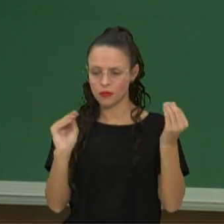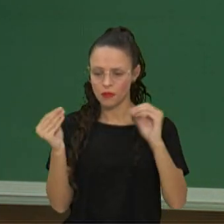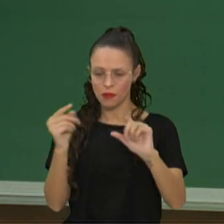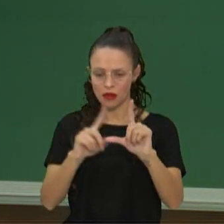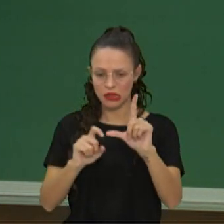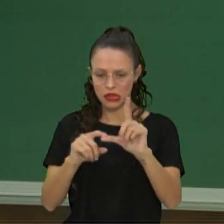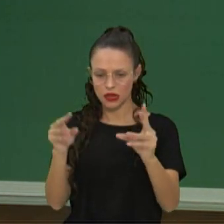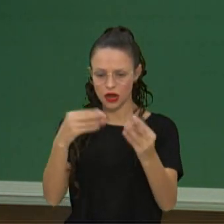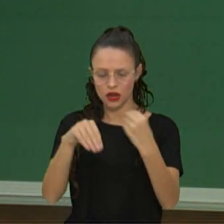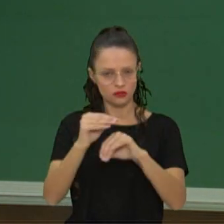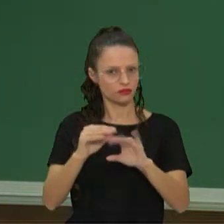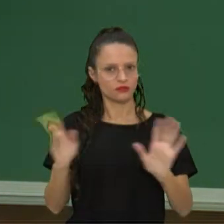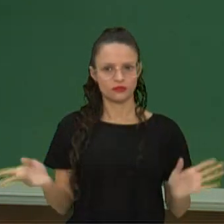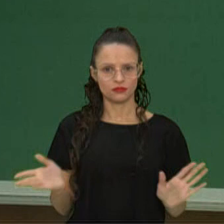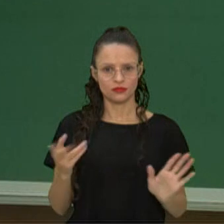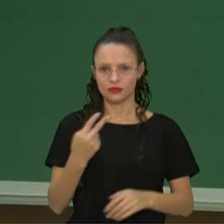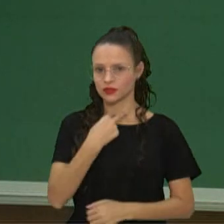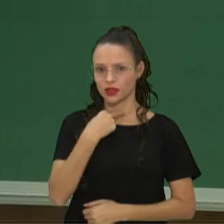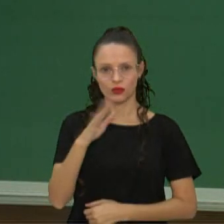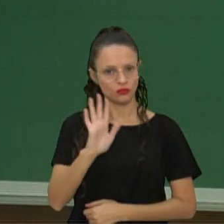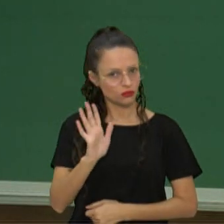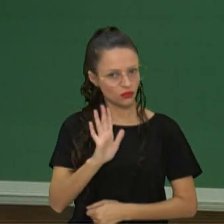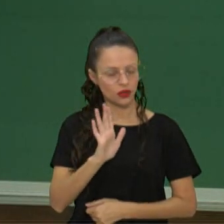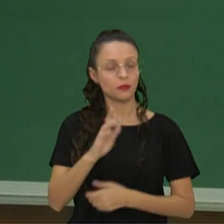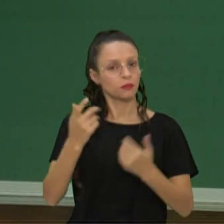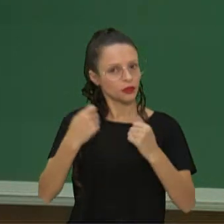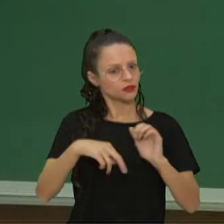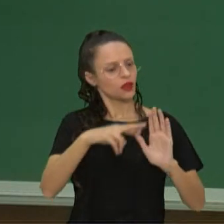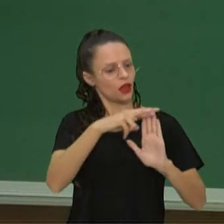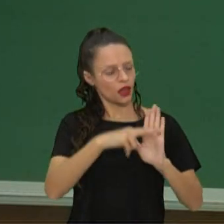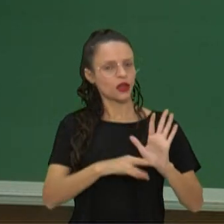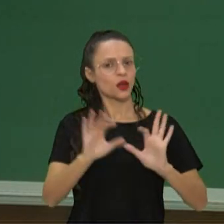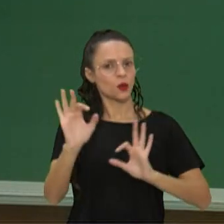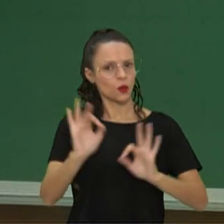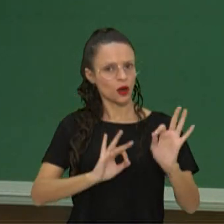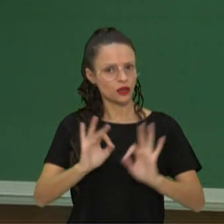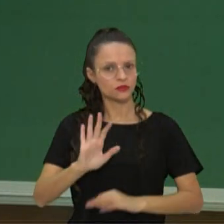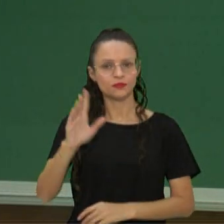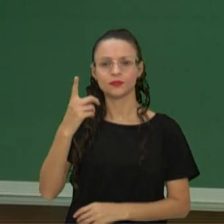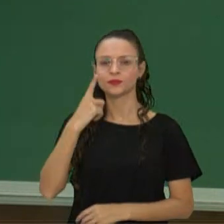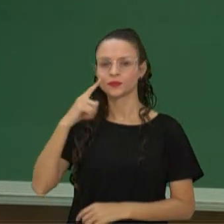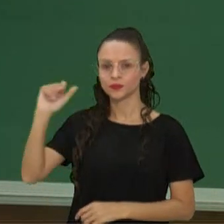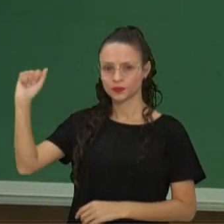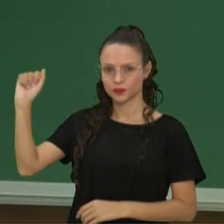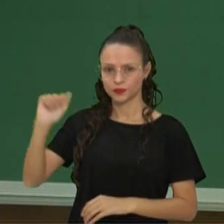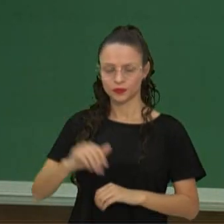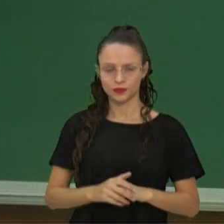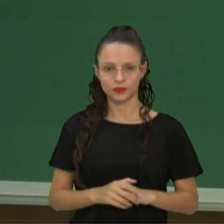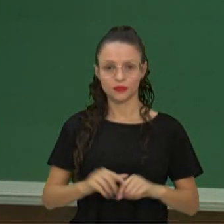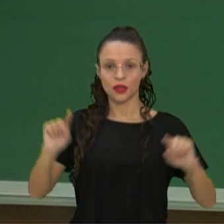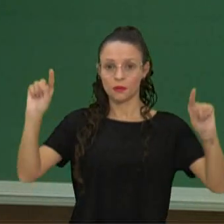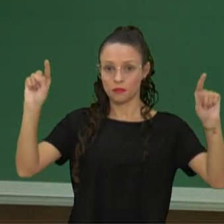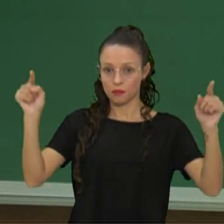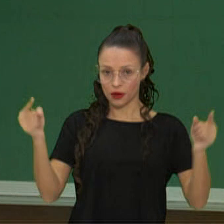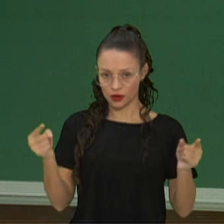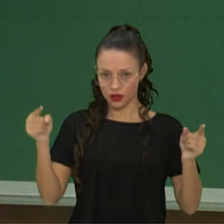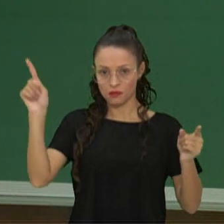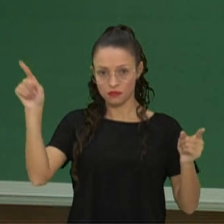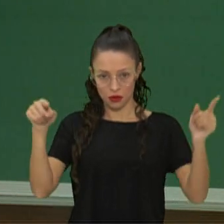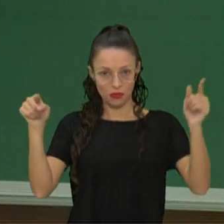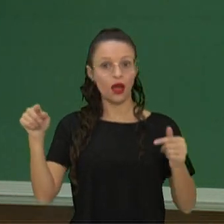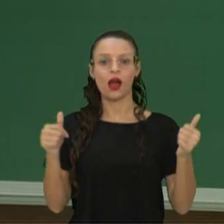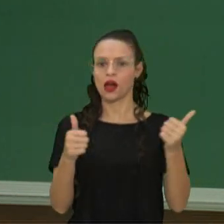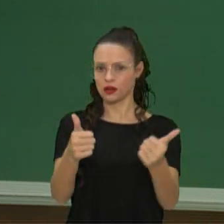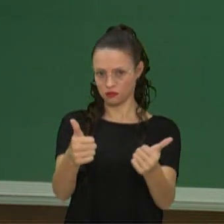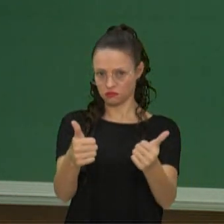exercício. A gente precisa de um critério mais organizado. Vamos olhar a letra A. Eliminar os parênteses usando a regra de sinais. Isso